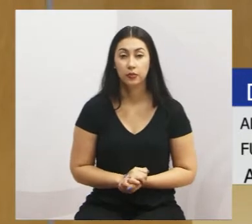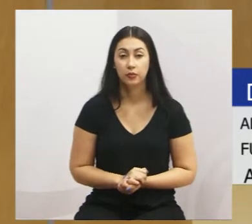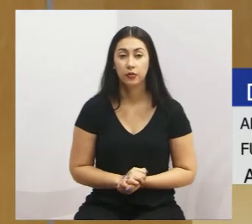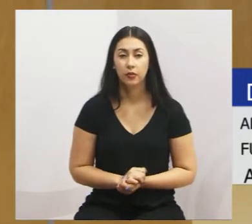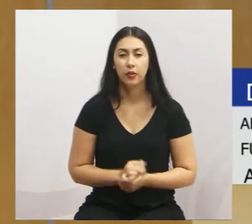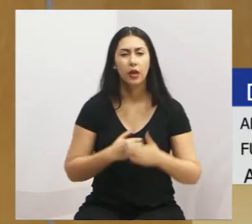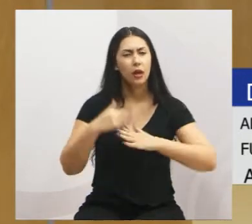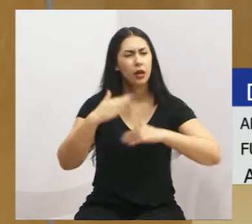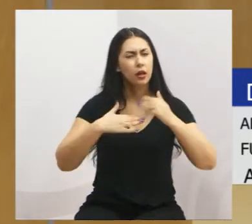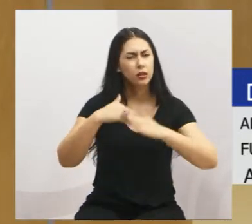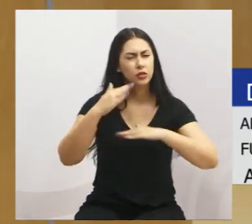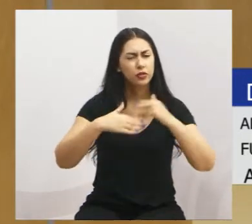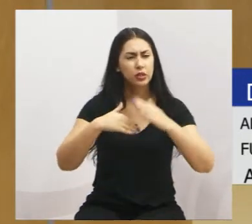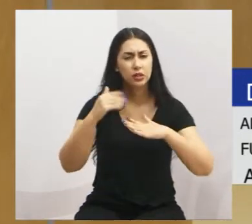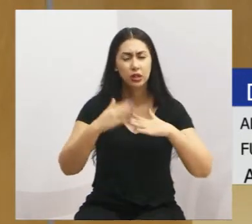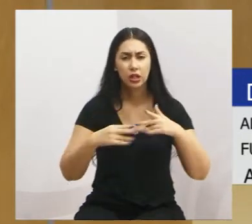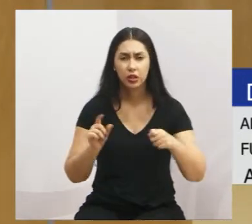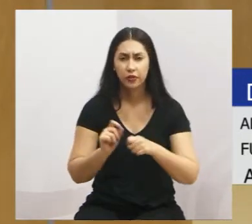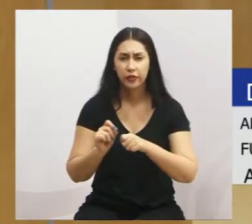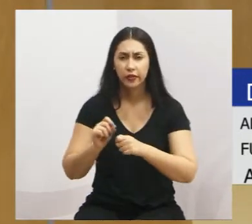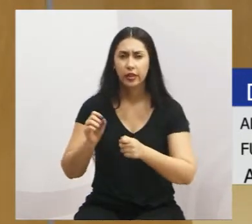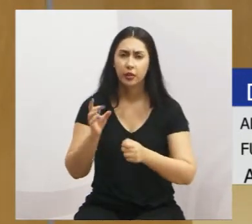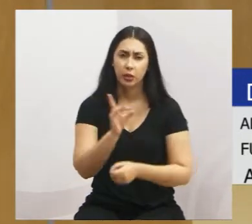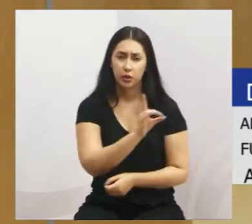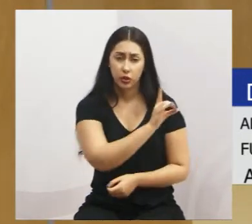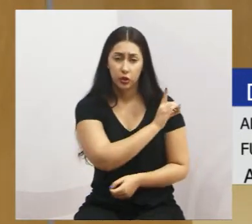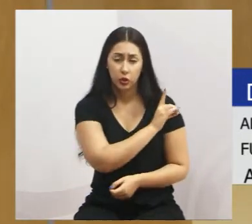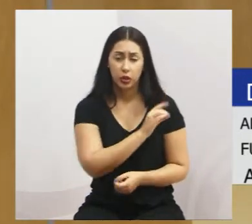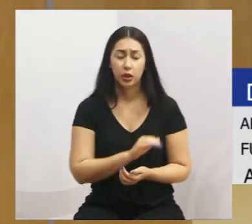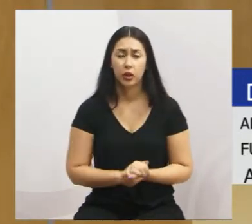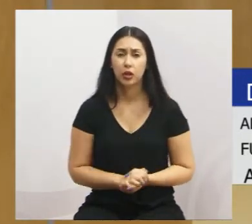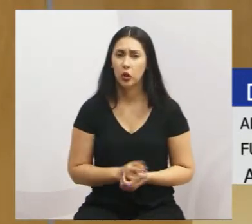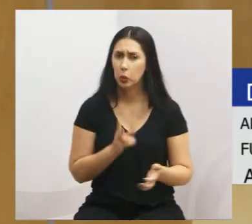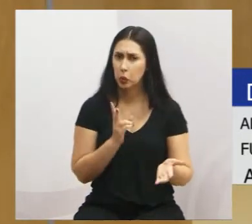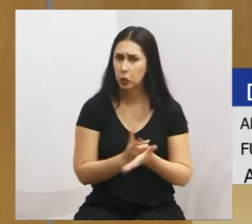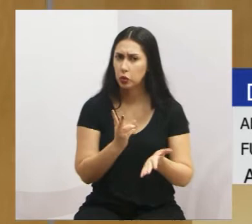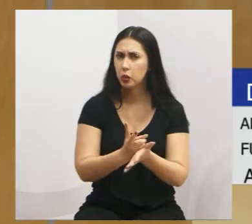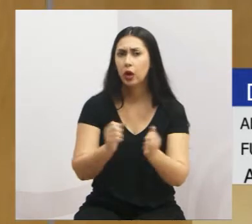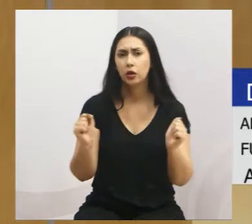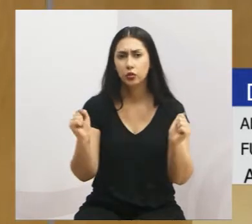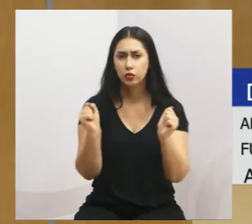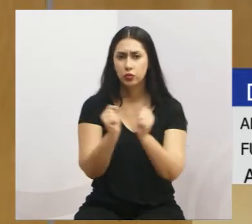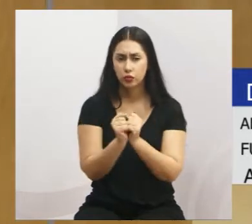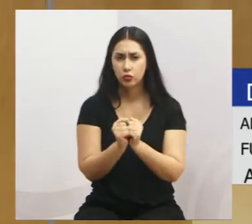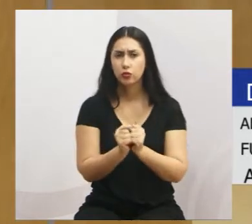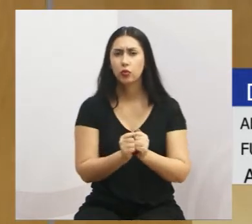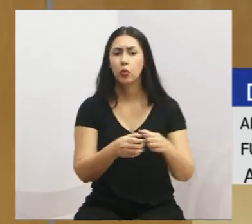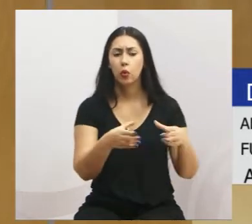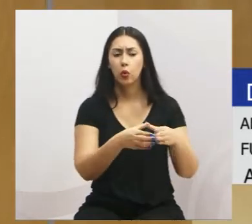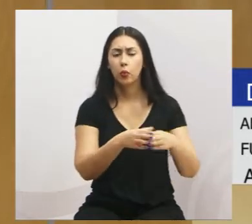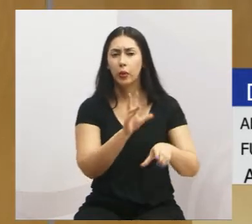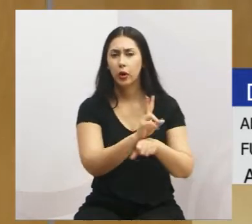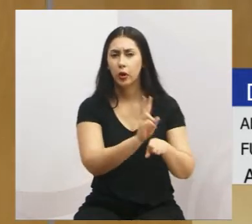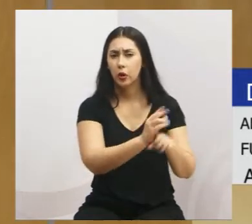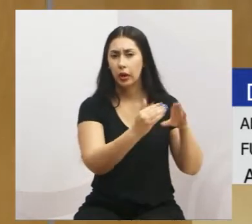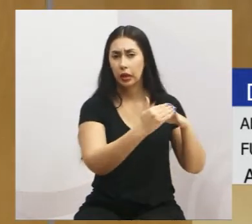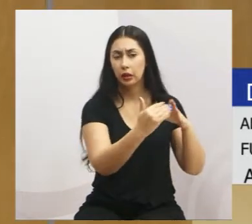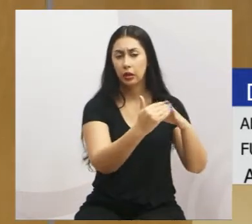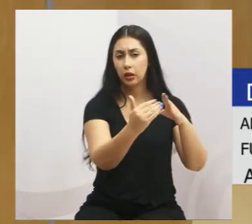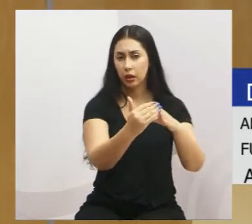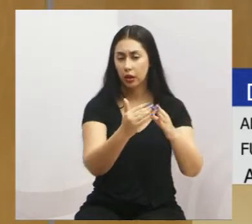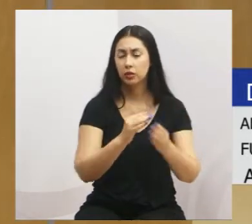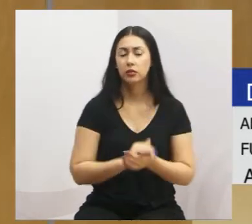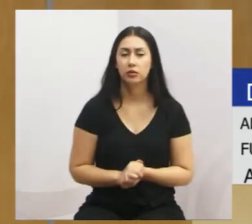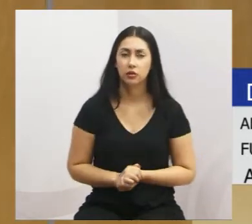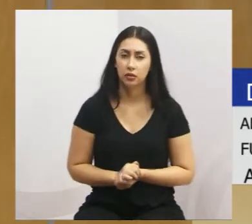atividades serem desenvolvidas pela diretoria permanecerão em articulação conjunta com a Fundação Pró Lar, instituição de utilidade